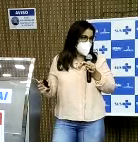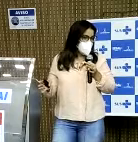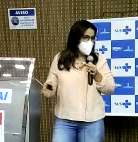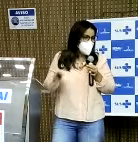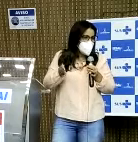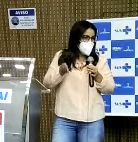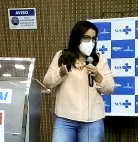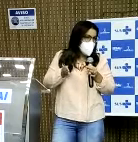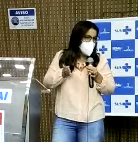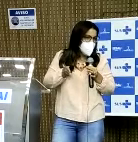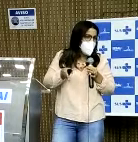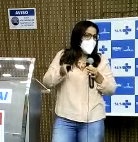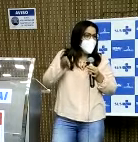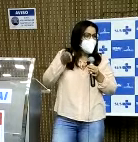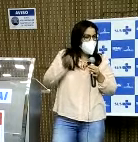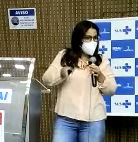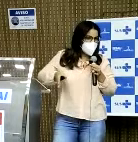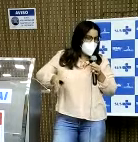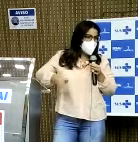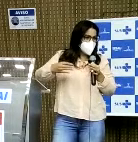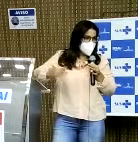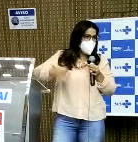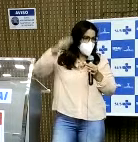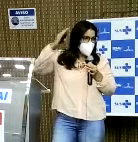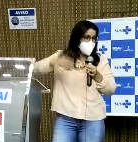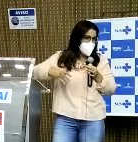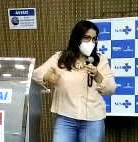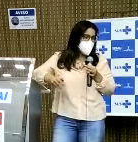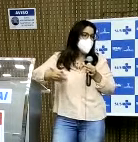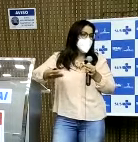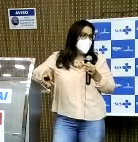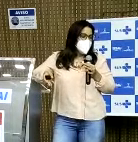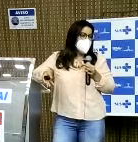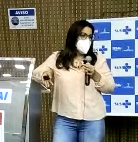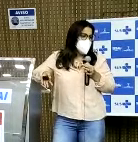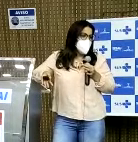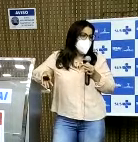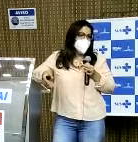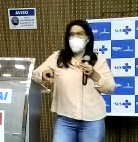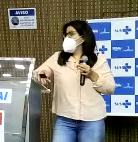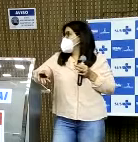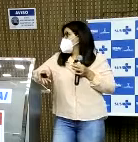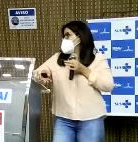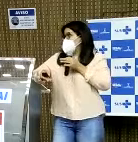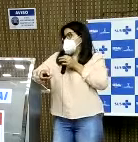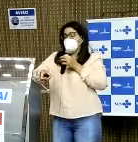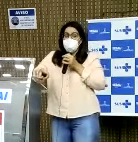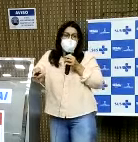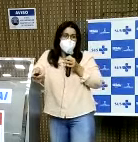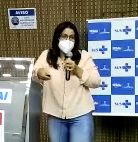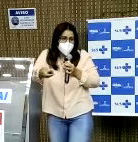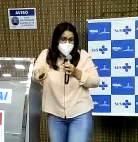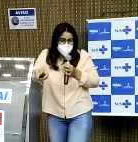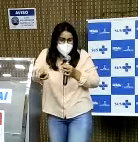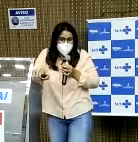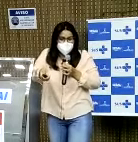testes rápidos, mas a gente não conseguiu um meio de registrar essas gestantes, né? Listar elas e saber em número, né, doutor? Mas a gente sabe